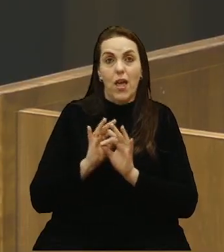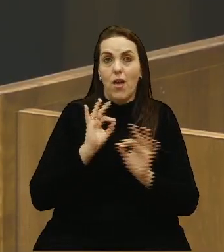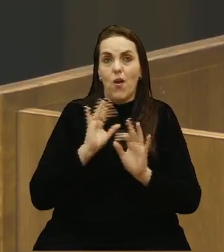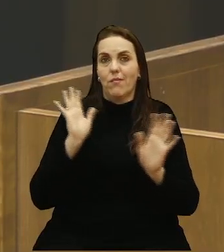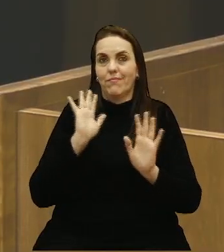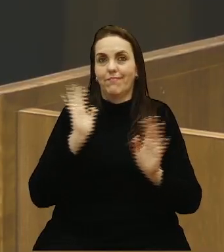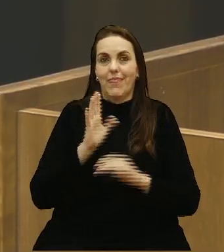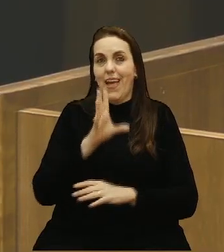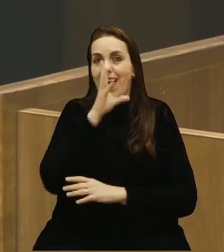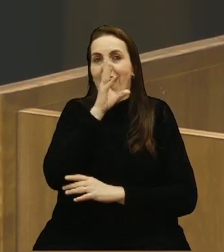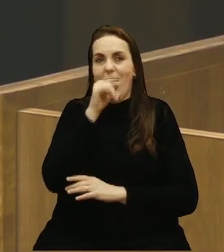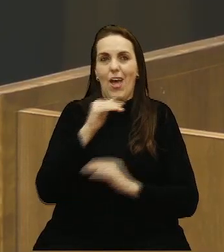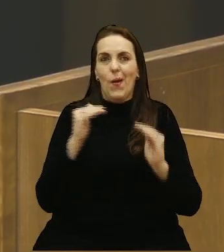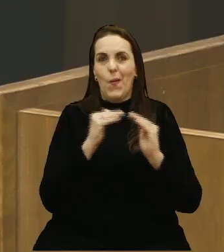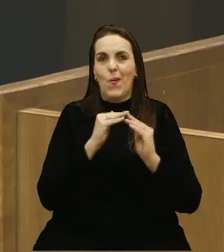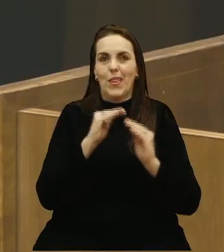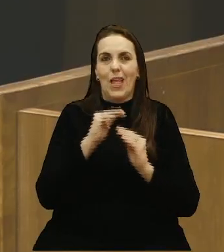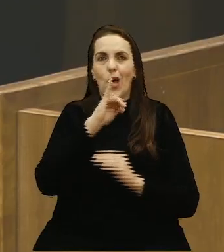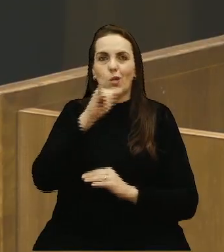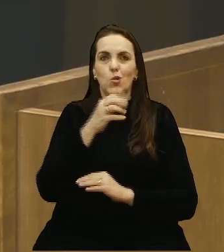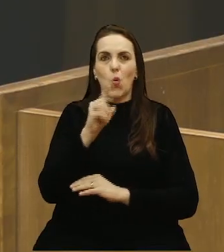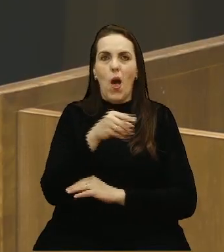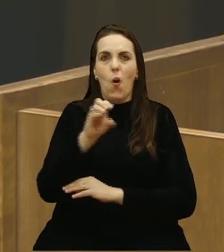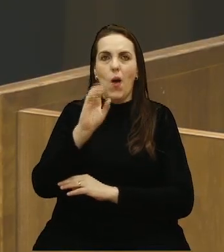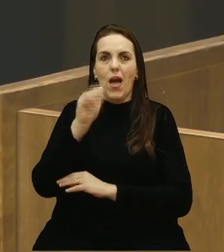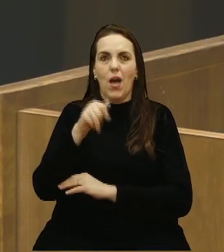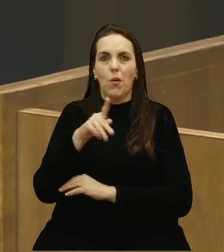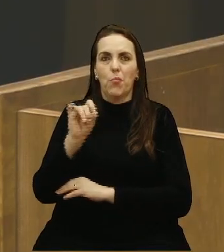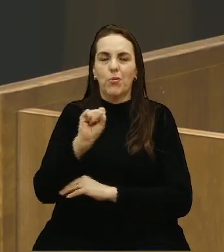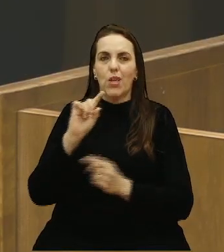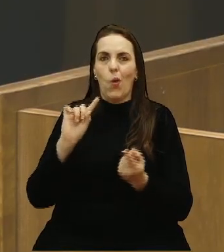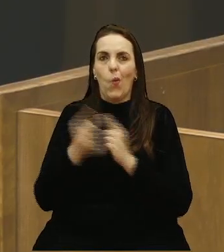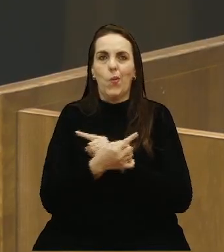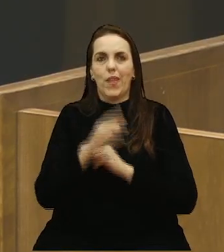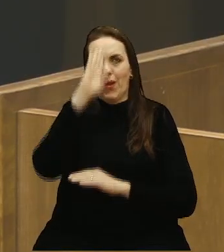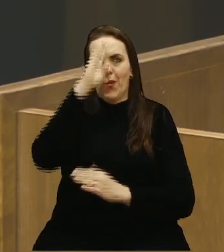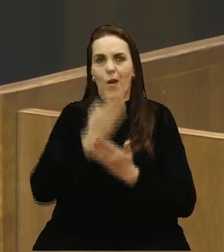admirar pessoas como João Campos, né? Que vai no inverso do que a gente acredita. Muito obrigado, seria isso. Obrigado.